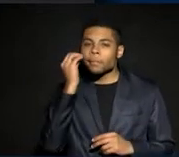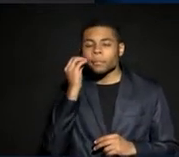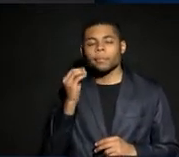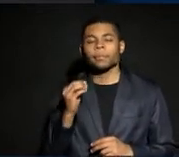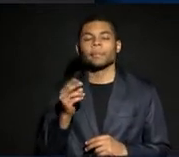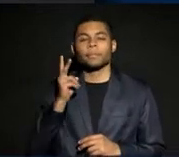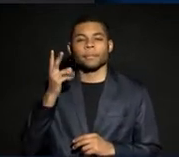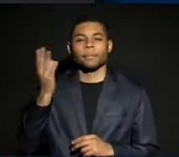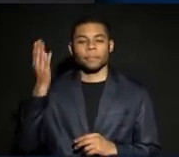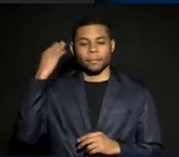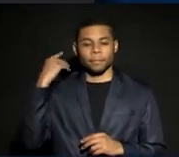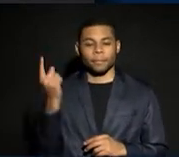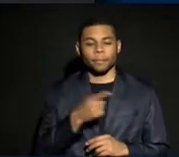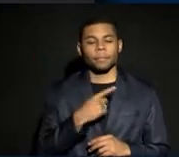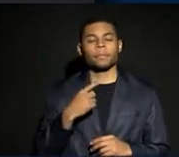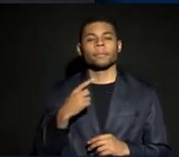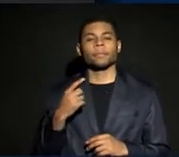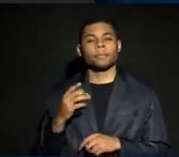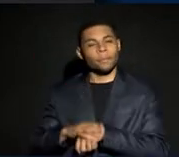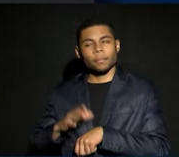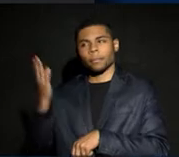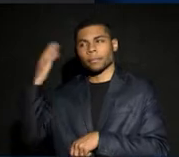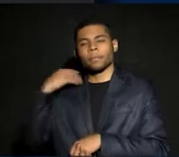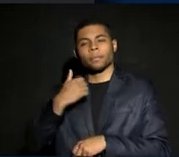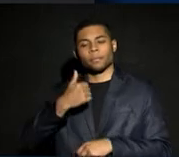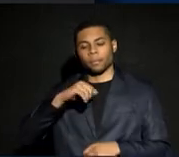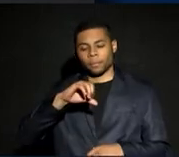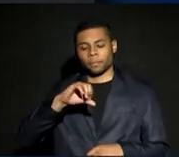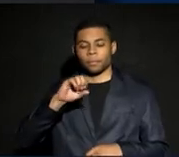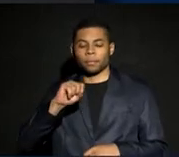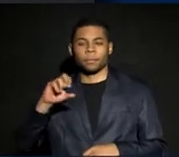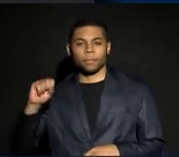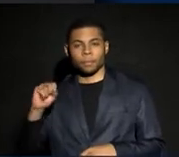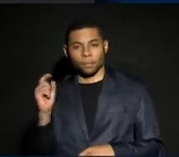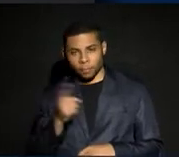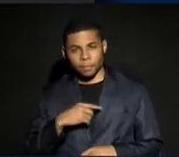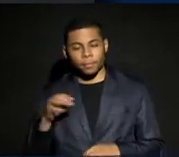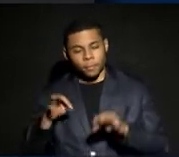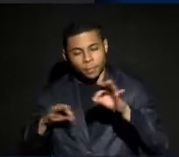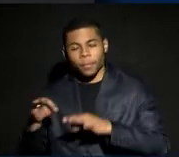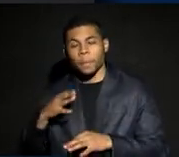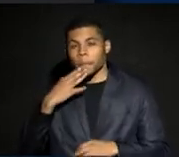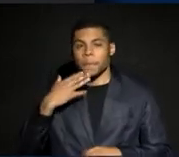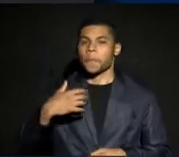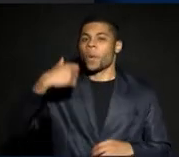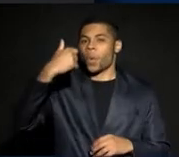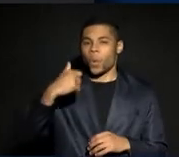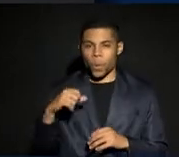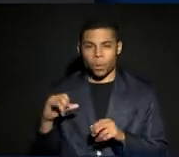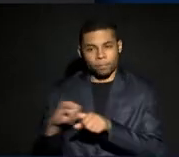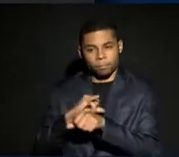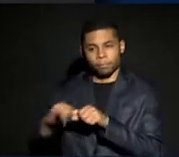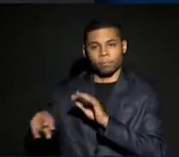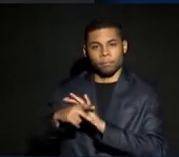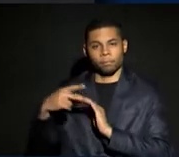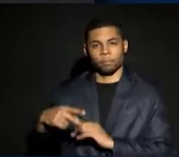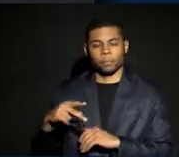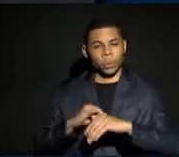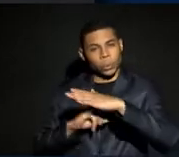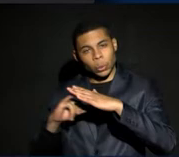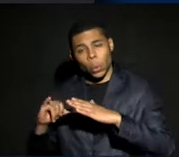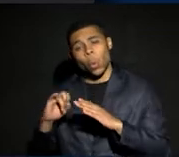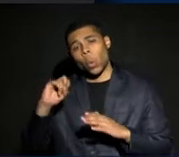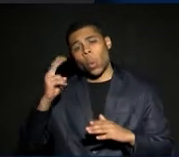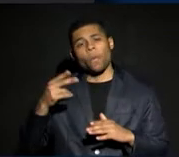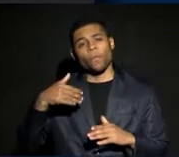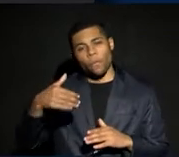como havíamos estávamos fazendo desde 88, a robustez institucional, ou essa situação vai